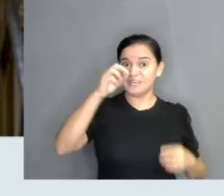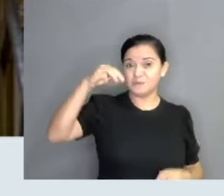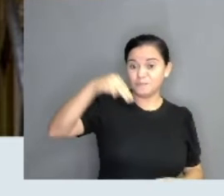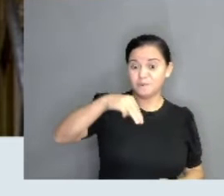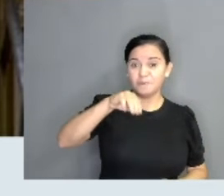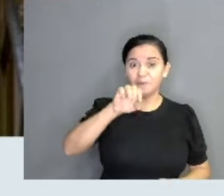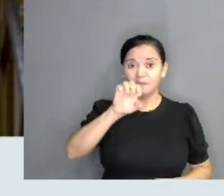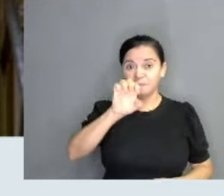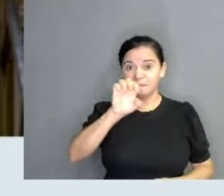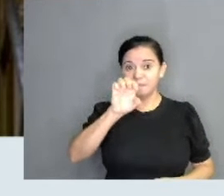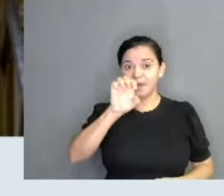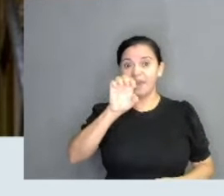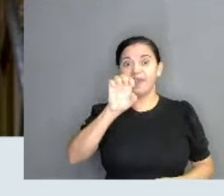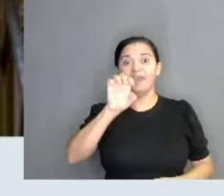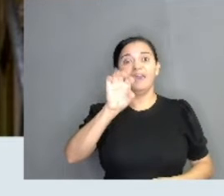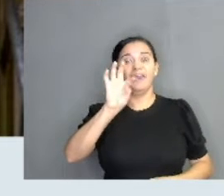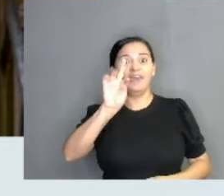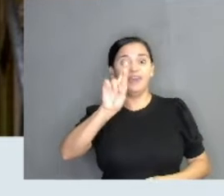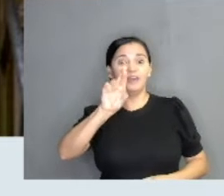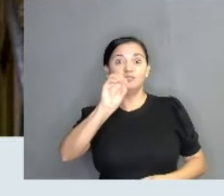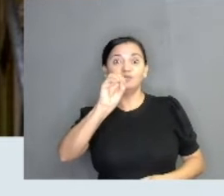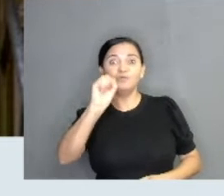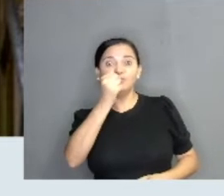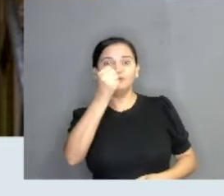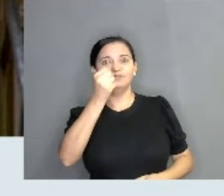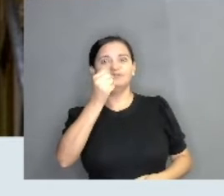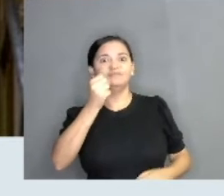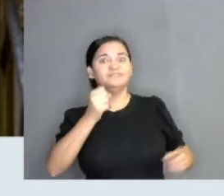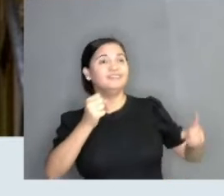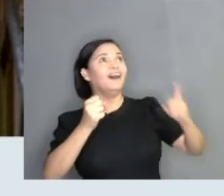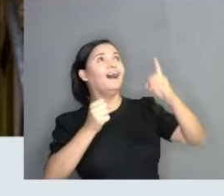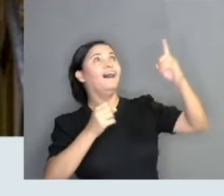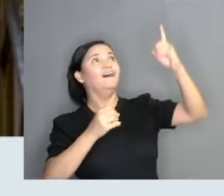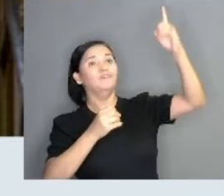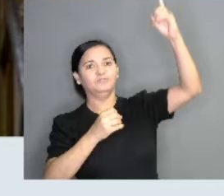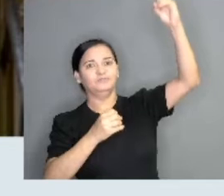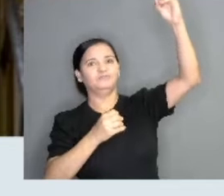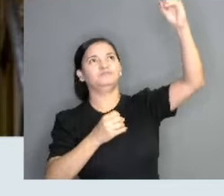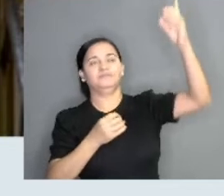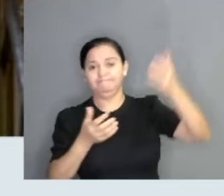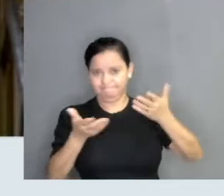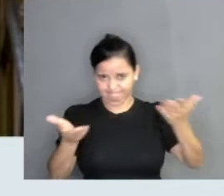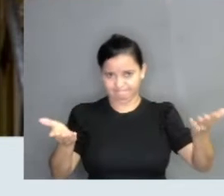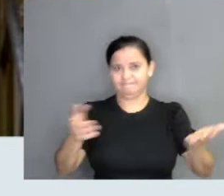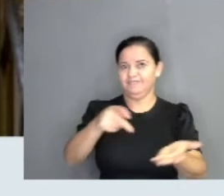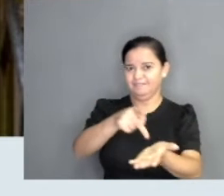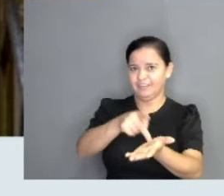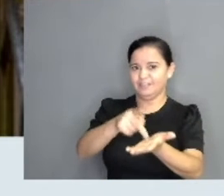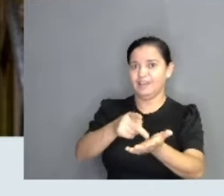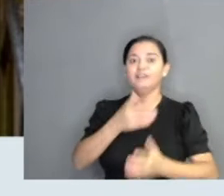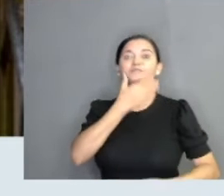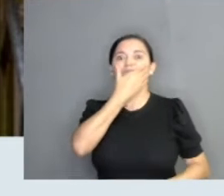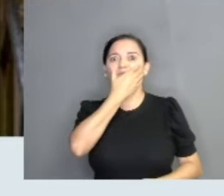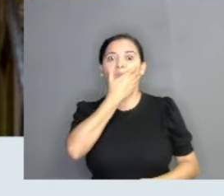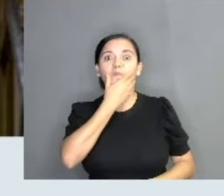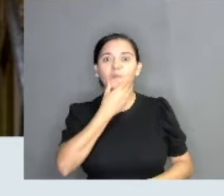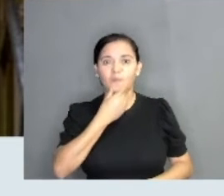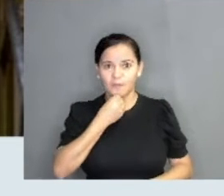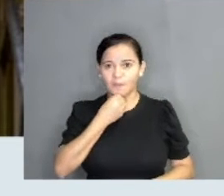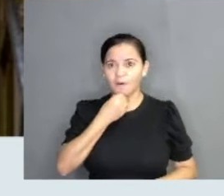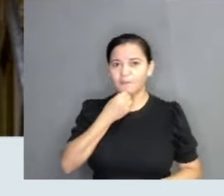nessa perfeição, né? Pois bem, o homem renascentista, ele tentava resgatar